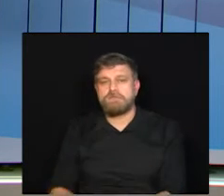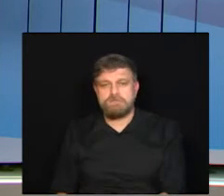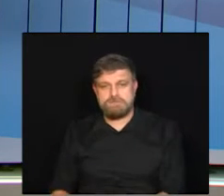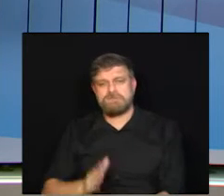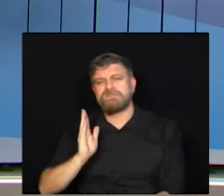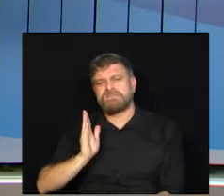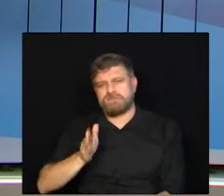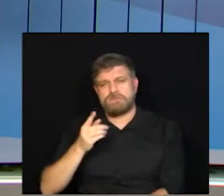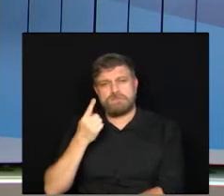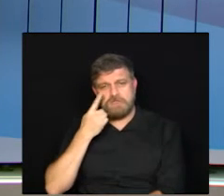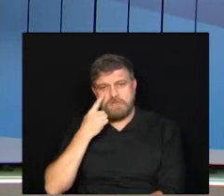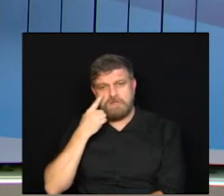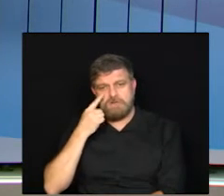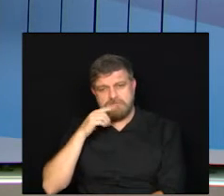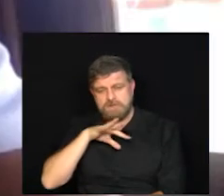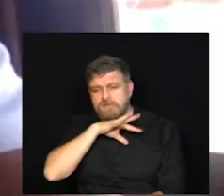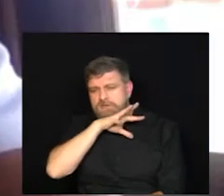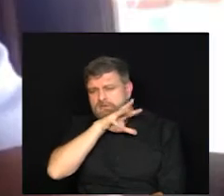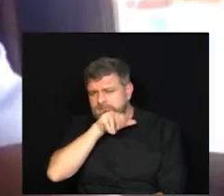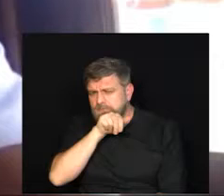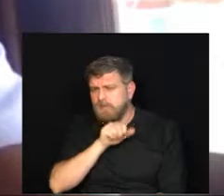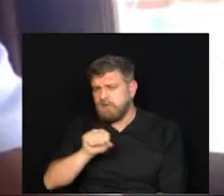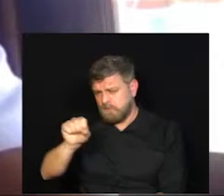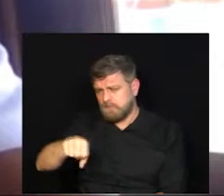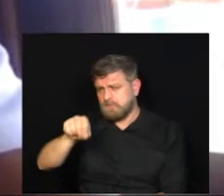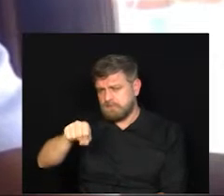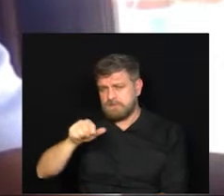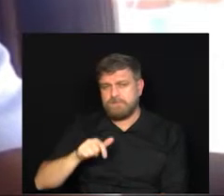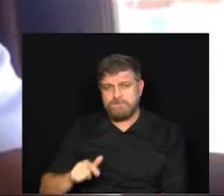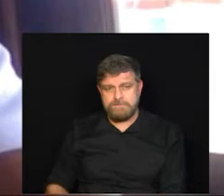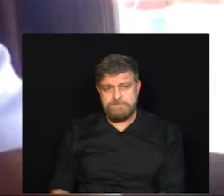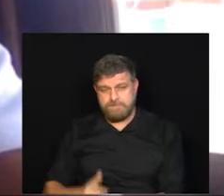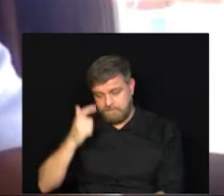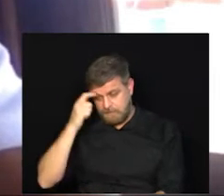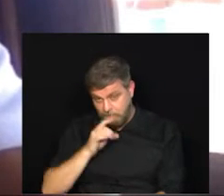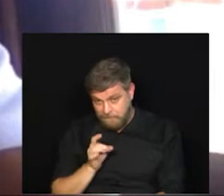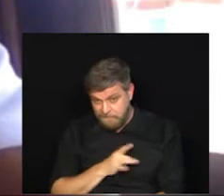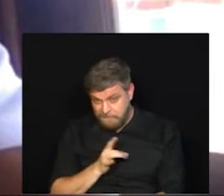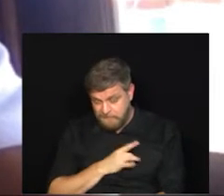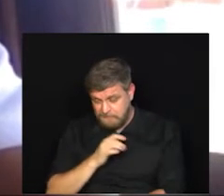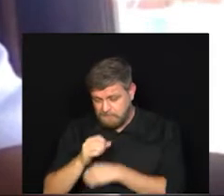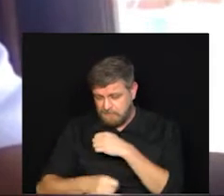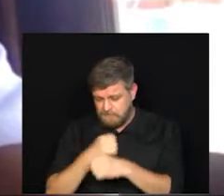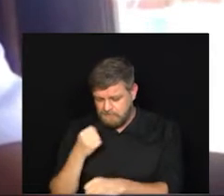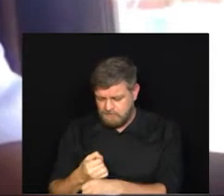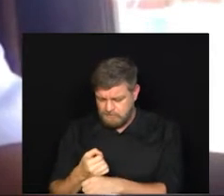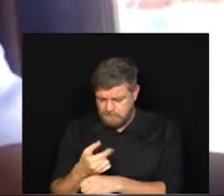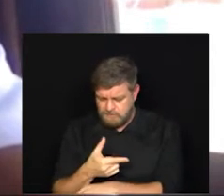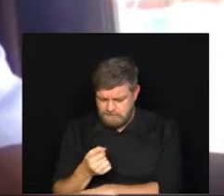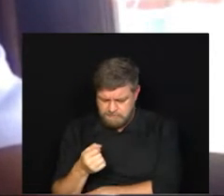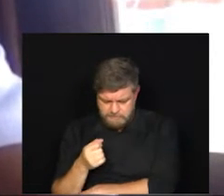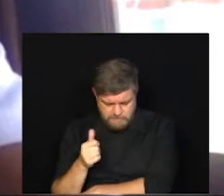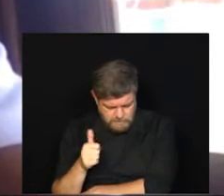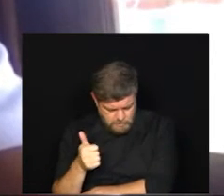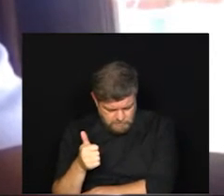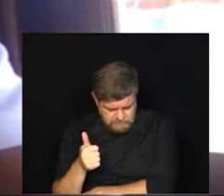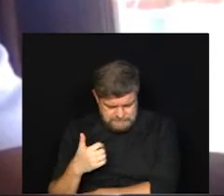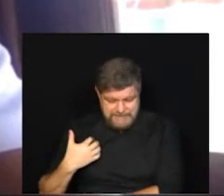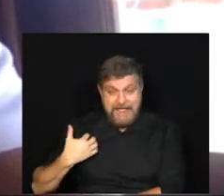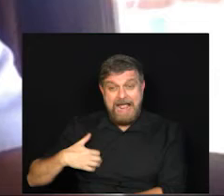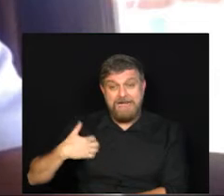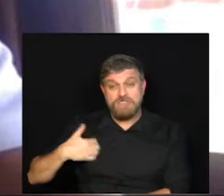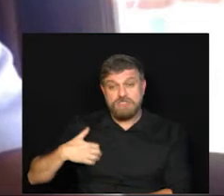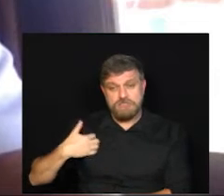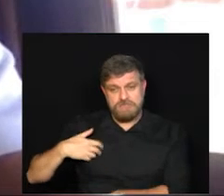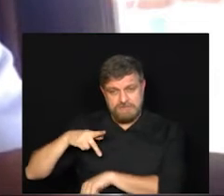já vi animal, essas coisas assim. Mas já passei em 2012, eu acho, 11, na Argentina. A